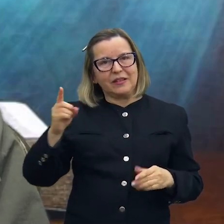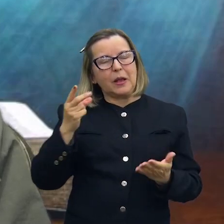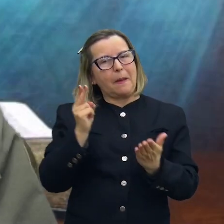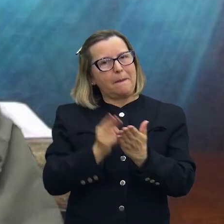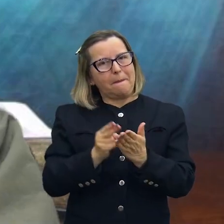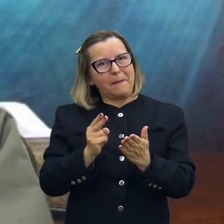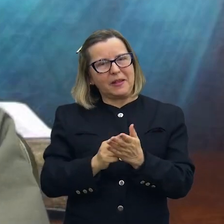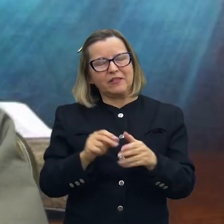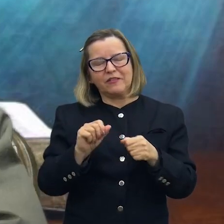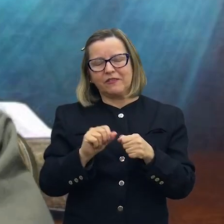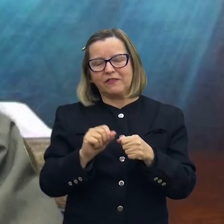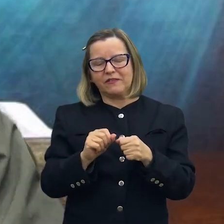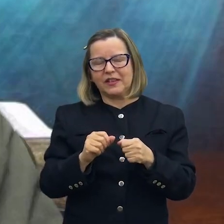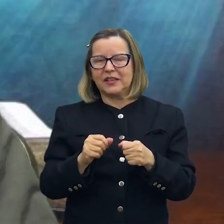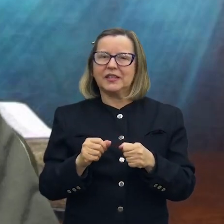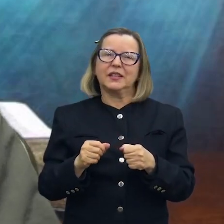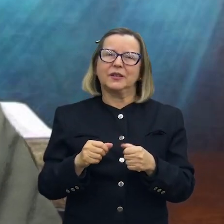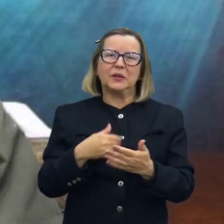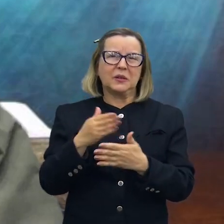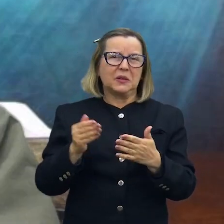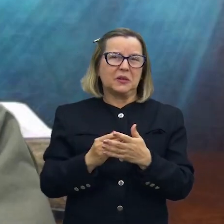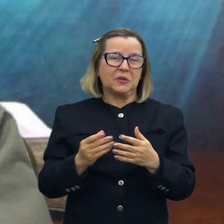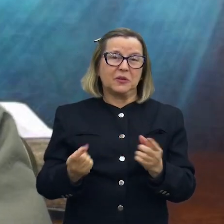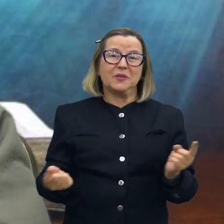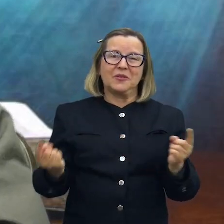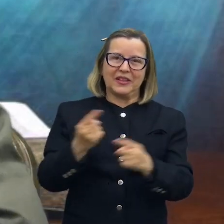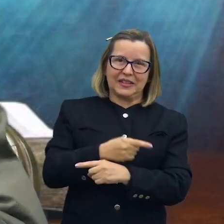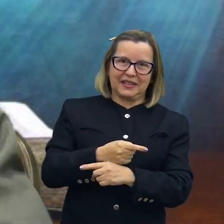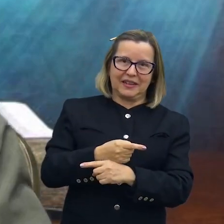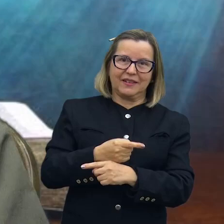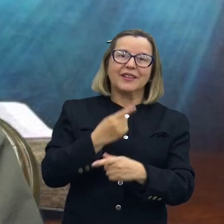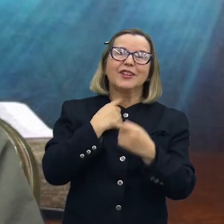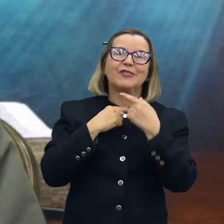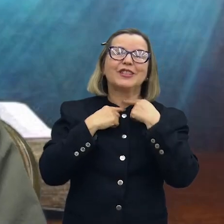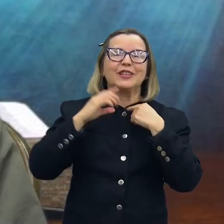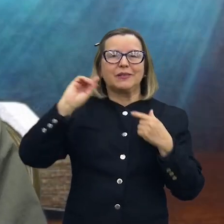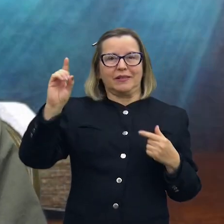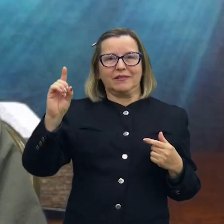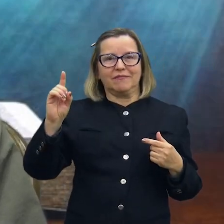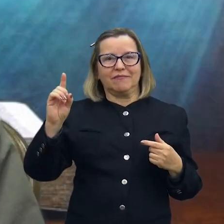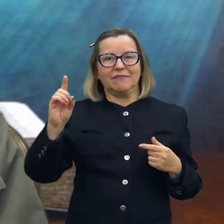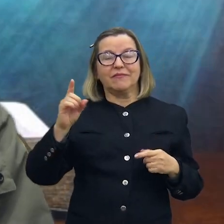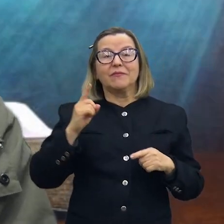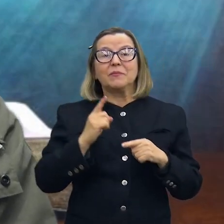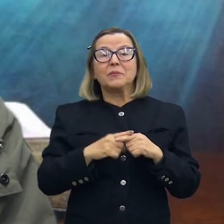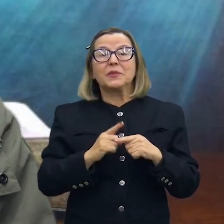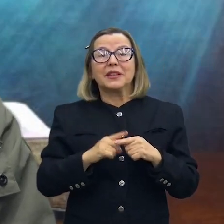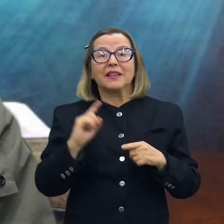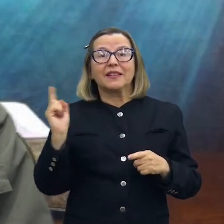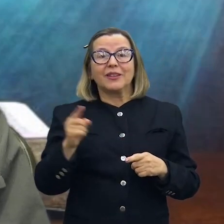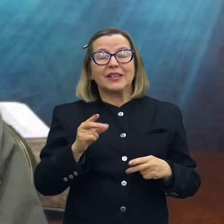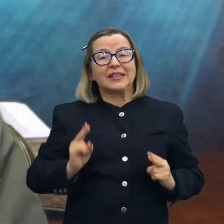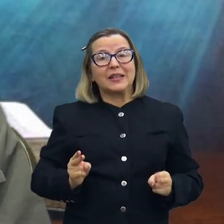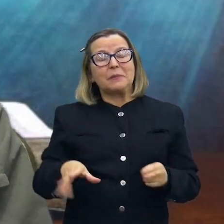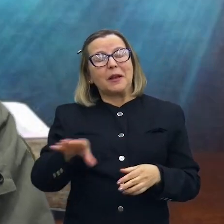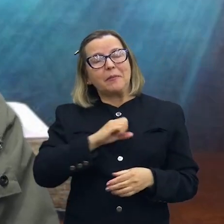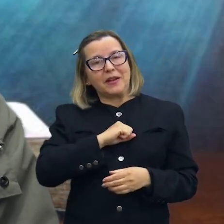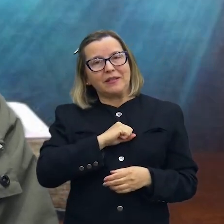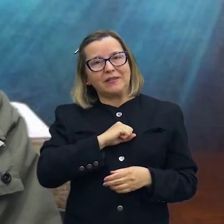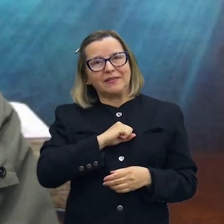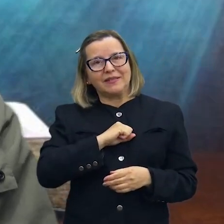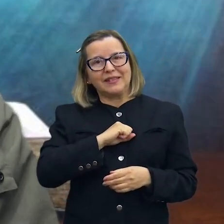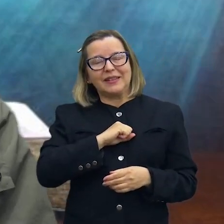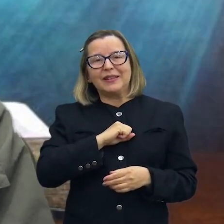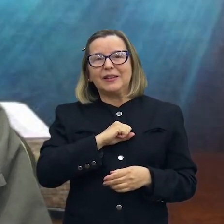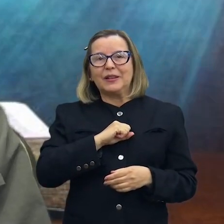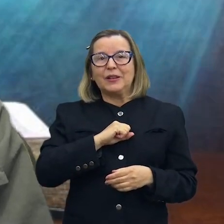Pai. Por que nós somos amados? Para que cheguemos ao arrependimento. Sem arrependimento não há mudança. Sem